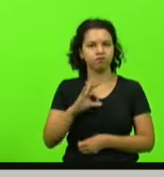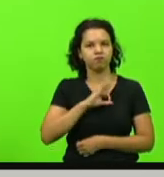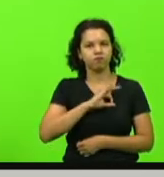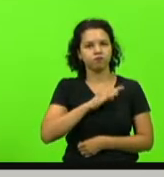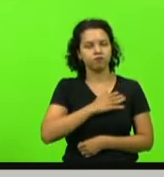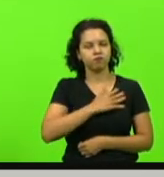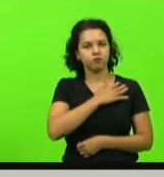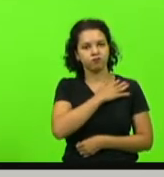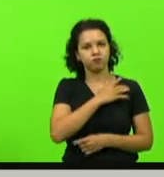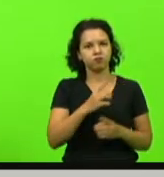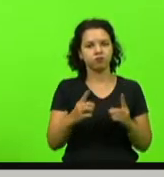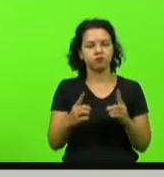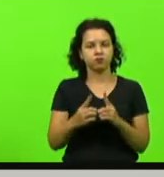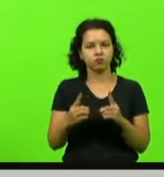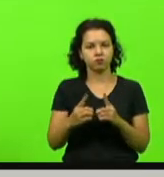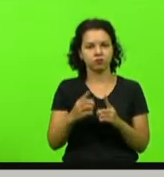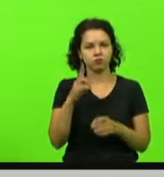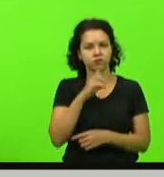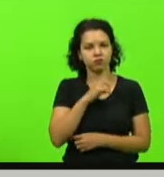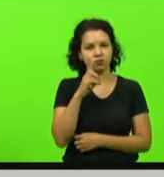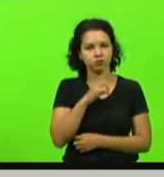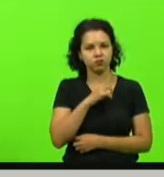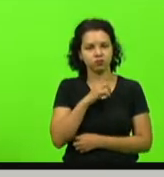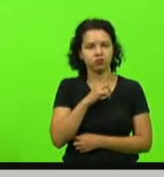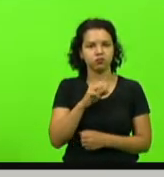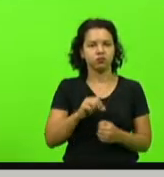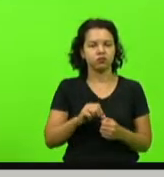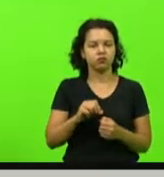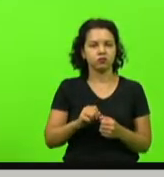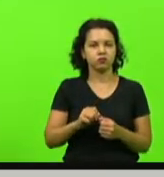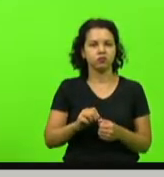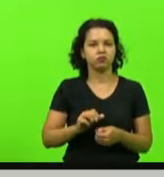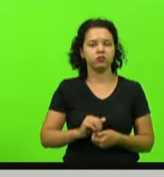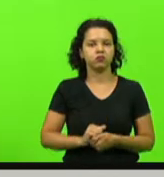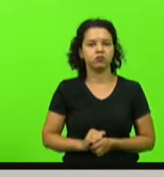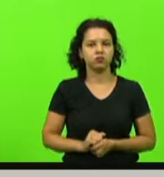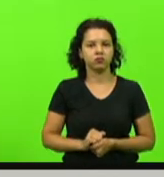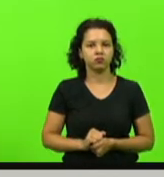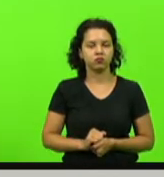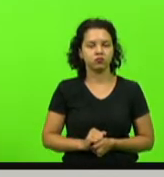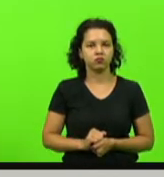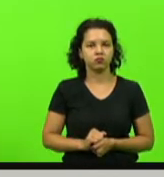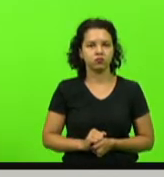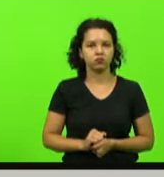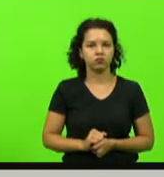atendimento de urgência realizada à manobra de